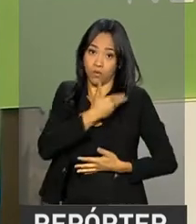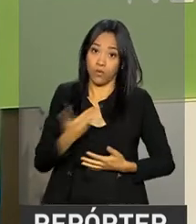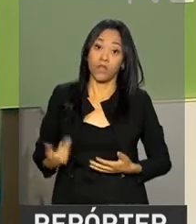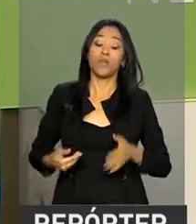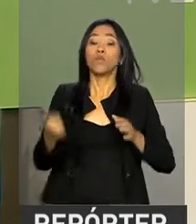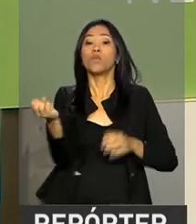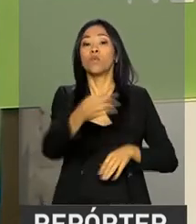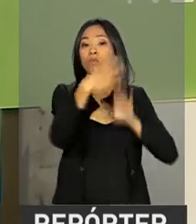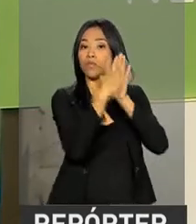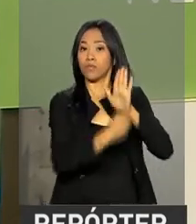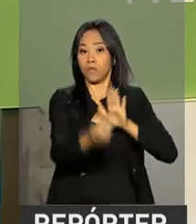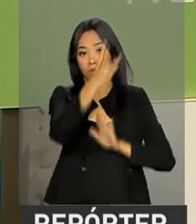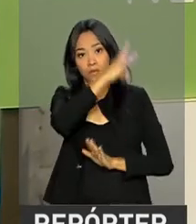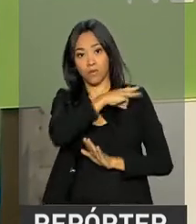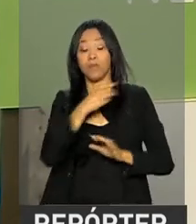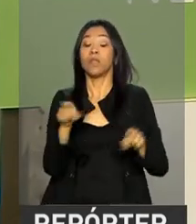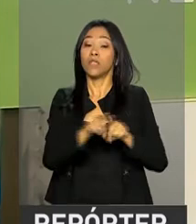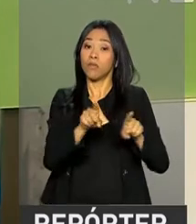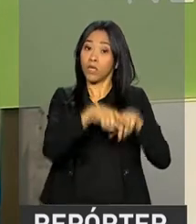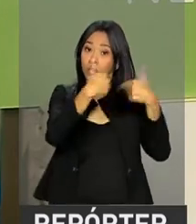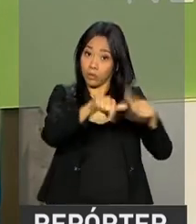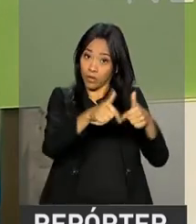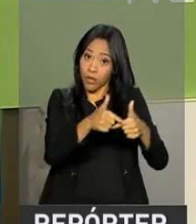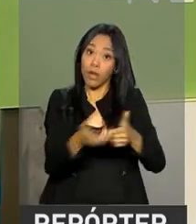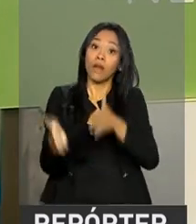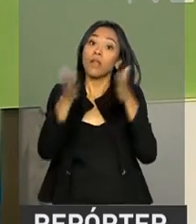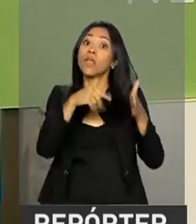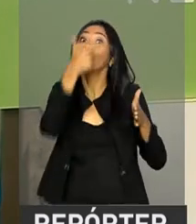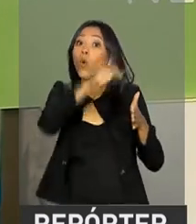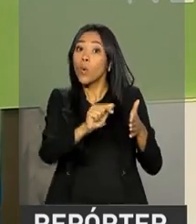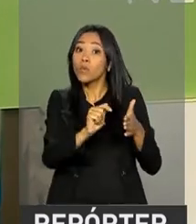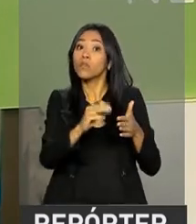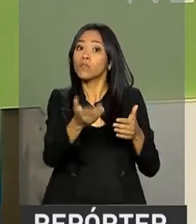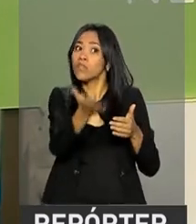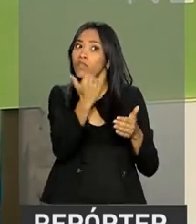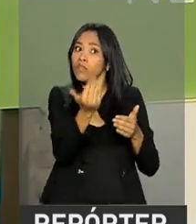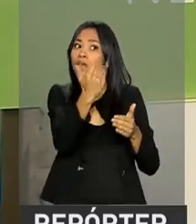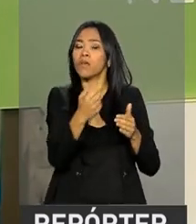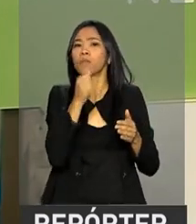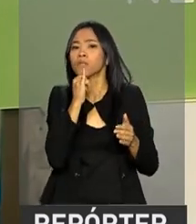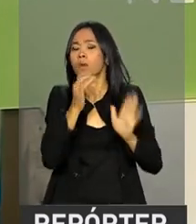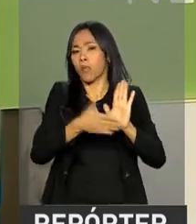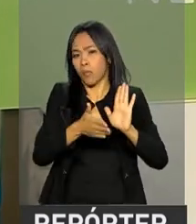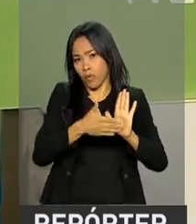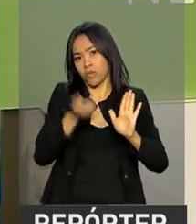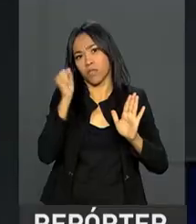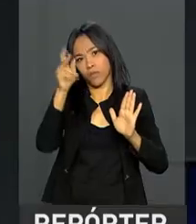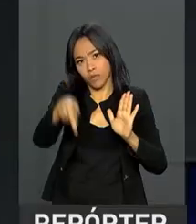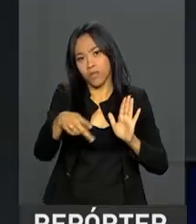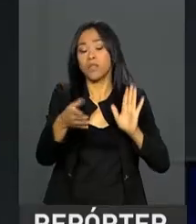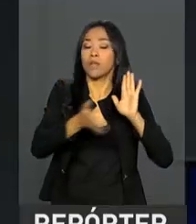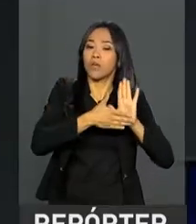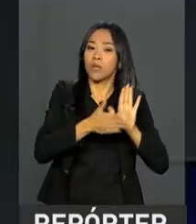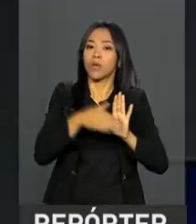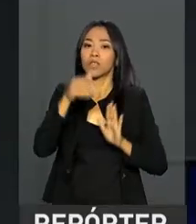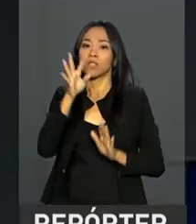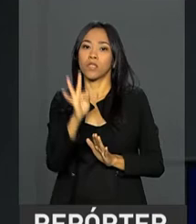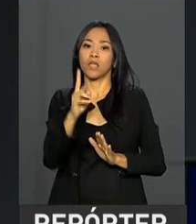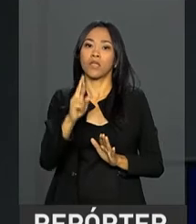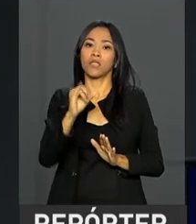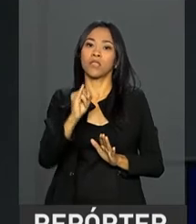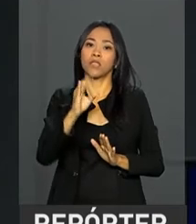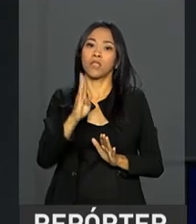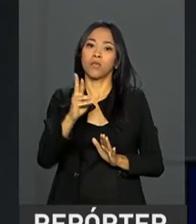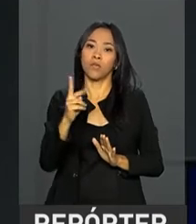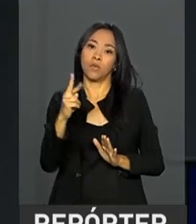médio e trabalhista e também com as que ainda estão por vir como a da previdência e tributária nós temos que fazer é a reforma da previdência